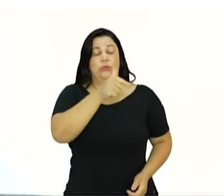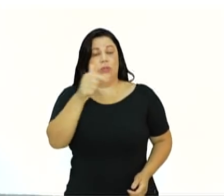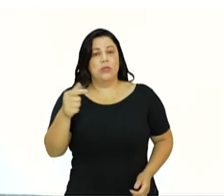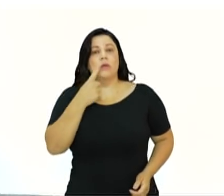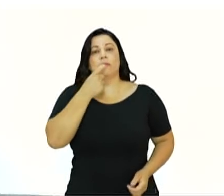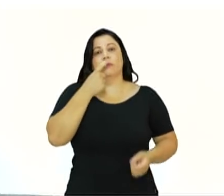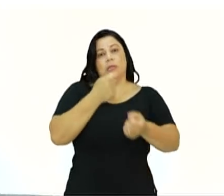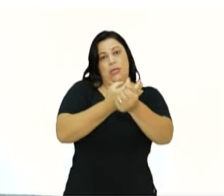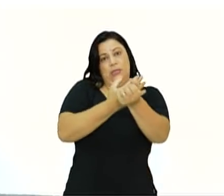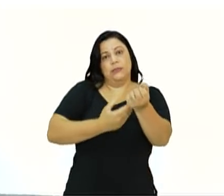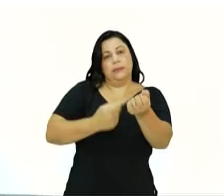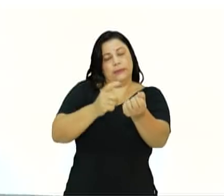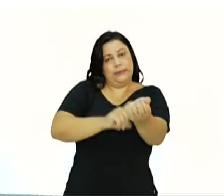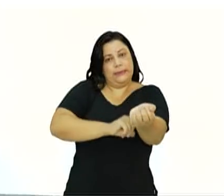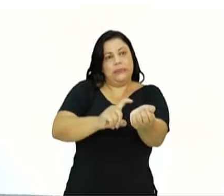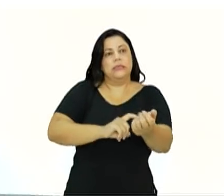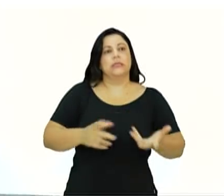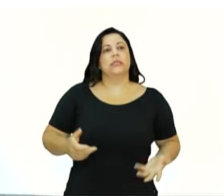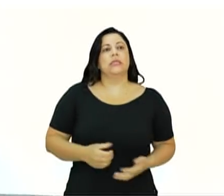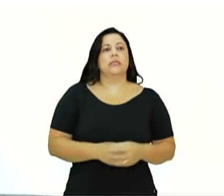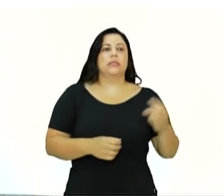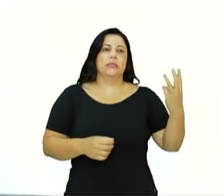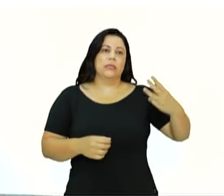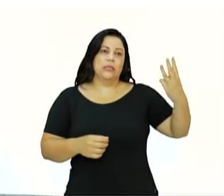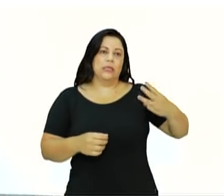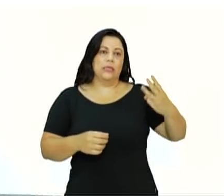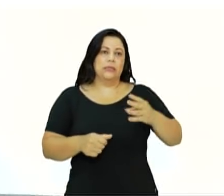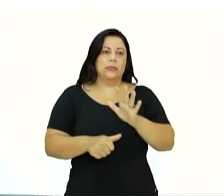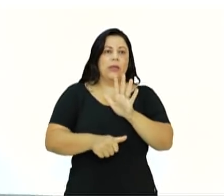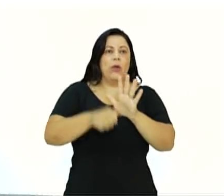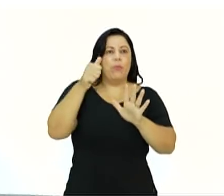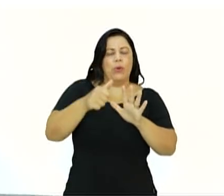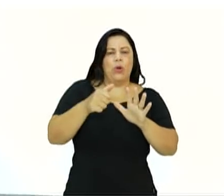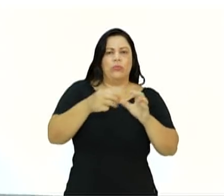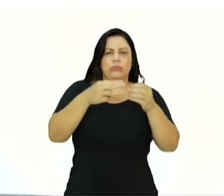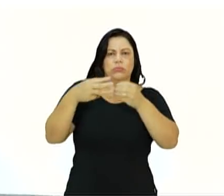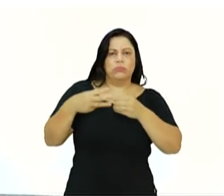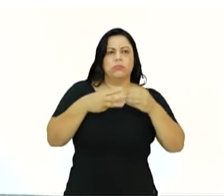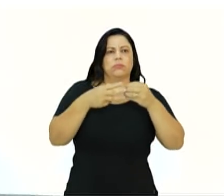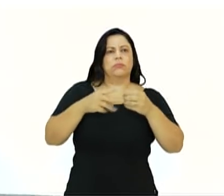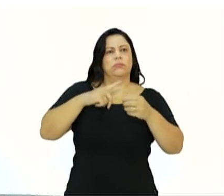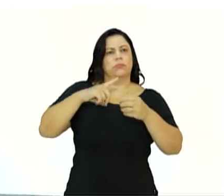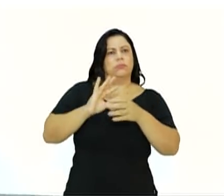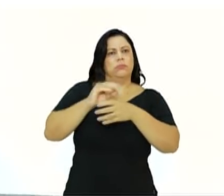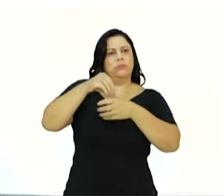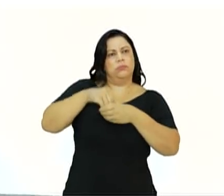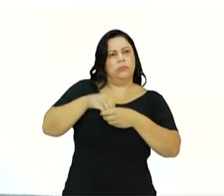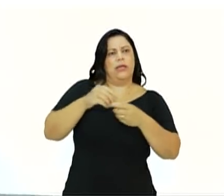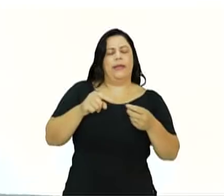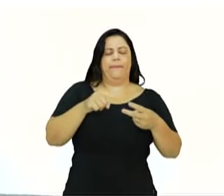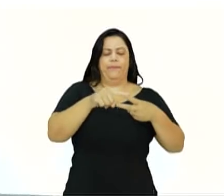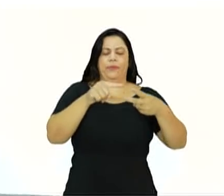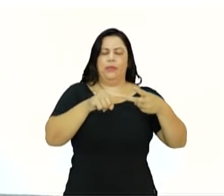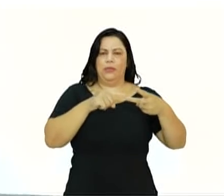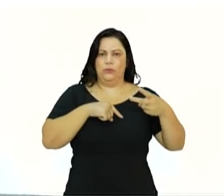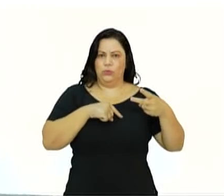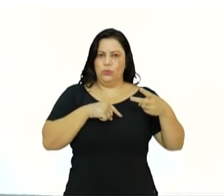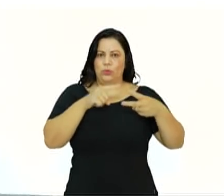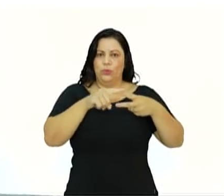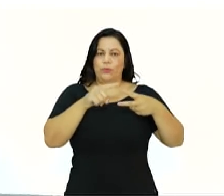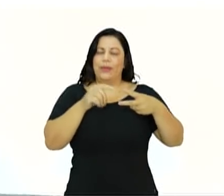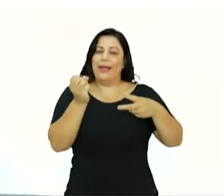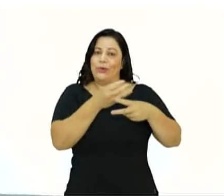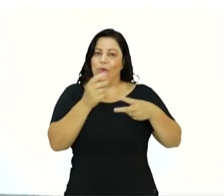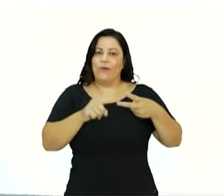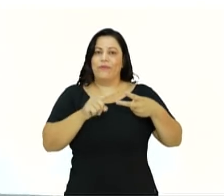né? 3. A matriz extracelular é produzida por condroblastos e condrócitos. As características citadas